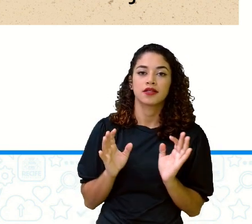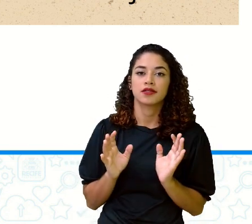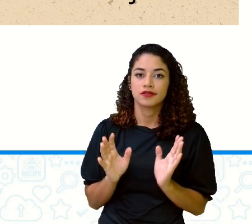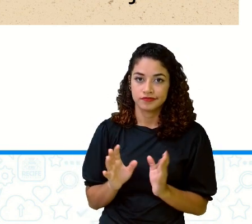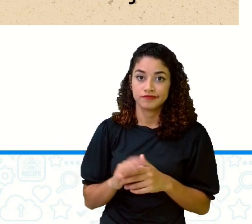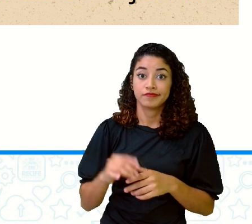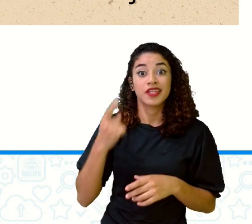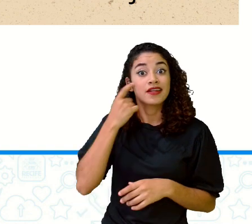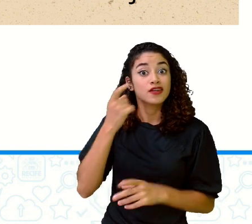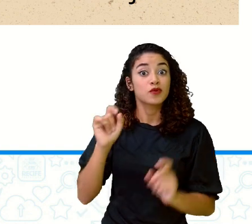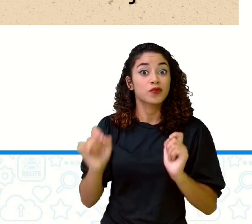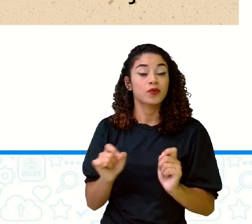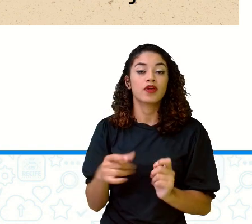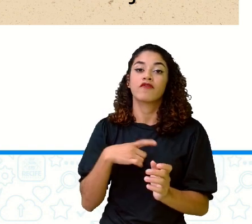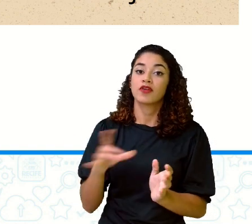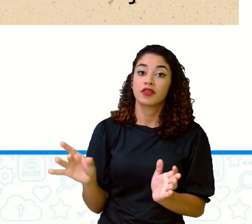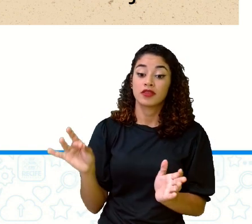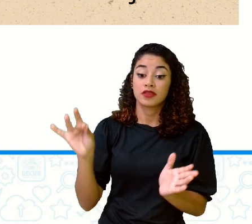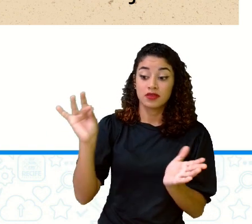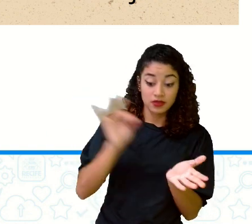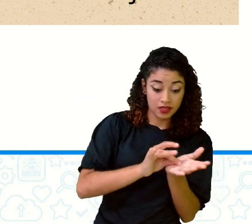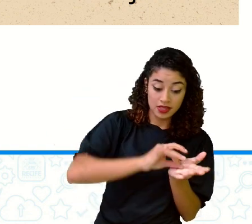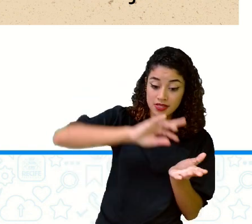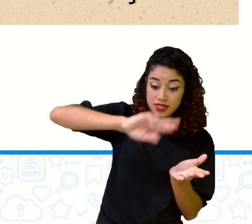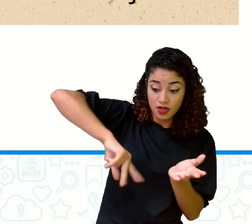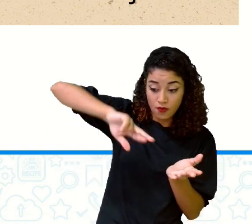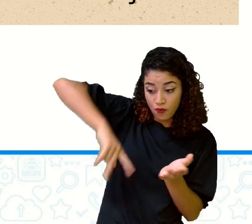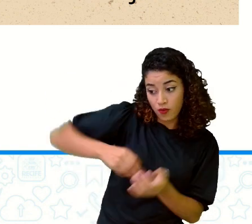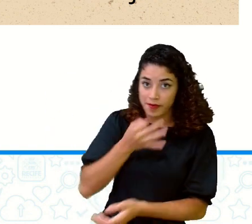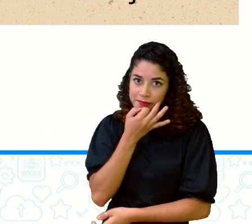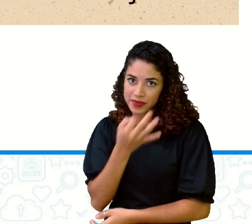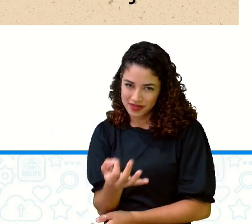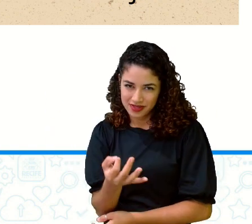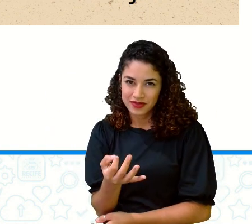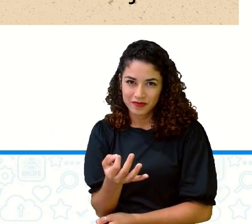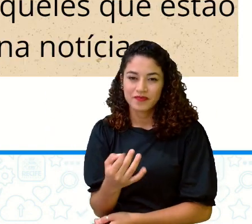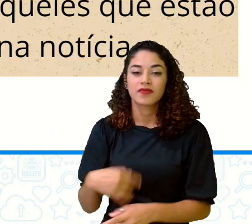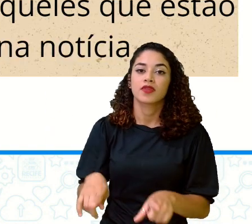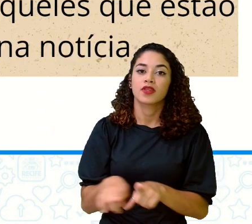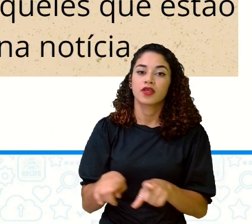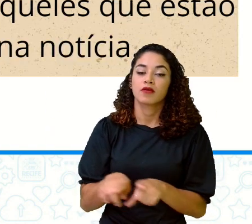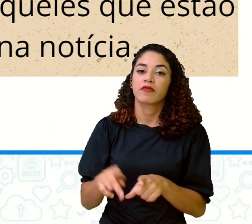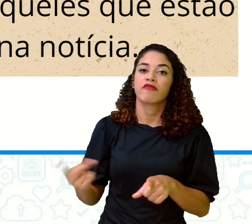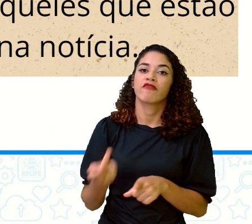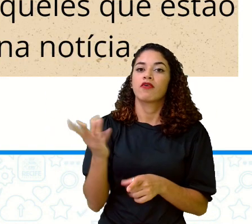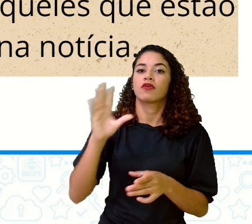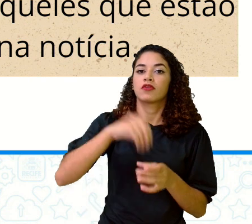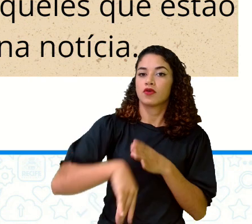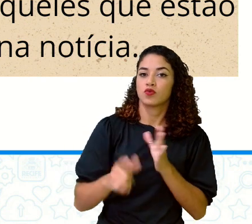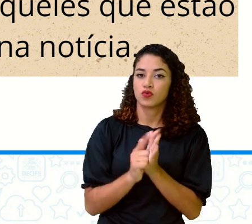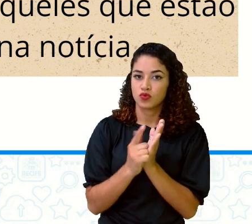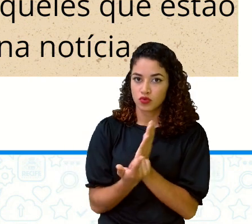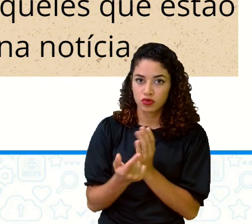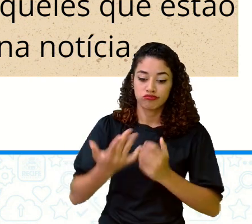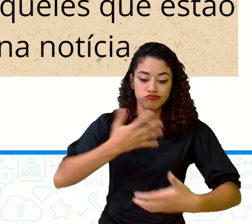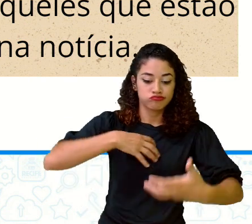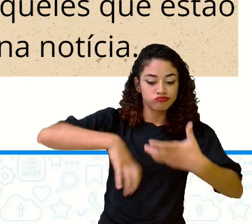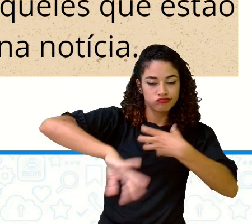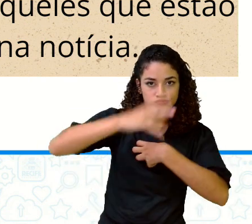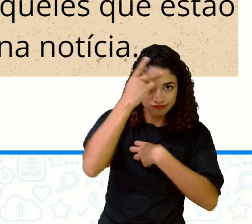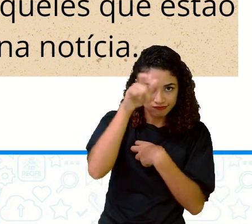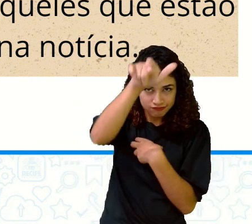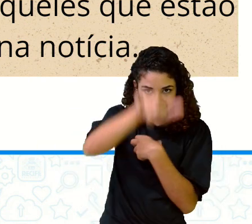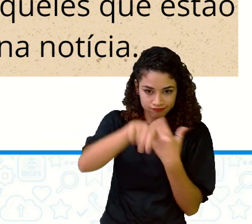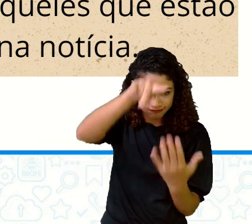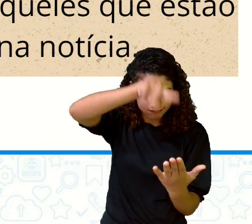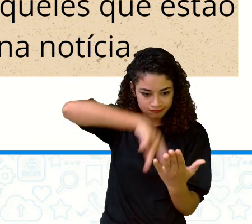lembrar, que é fato, não é opinião, e valor, sobre aquilo, que está expresso, no jornal, empatia com o leitor, a